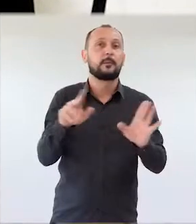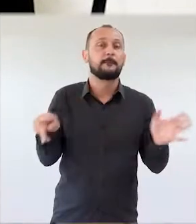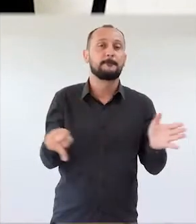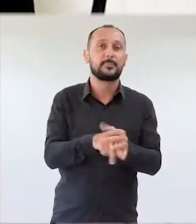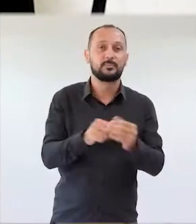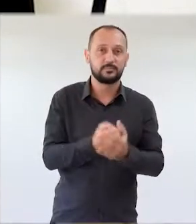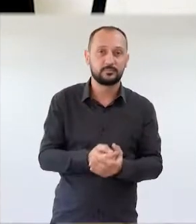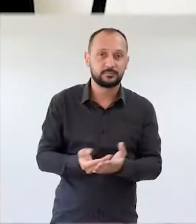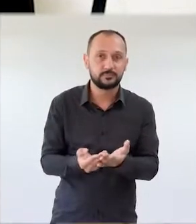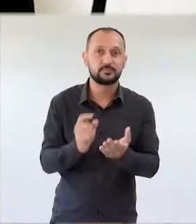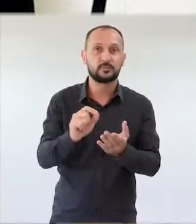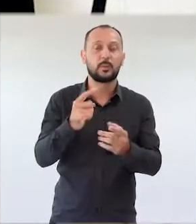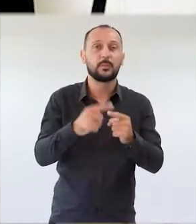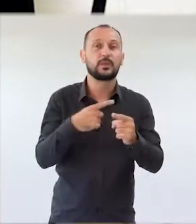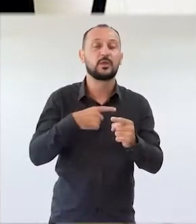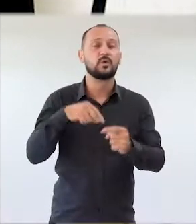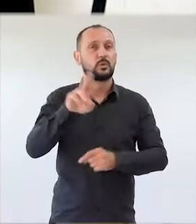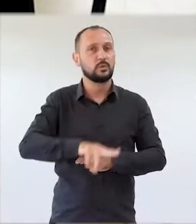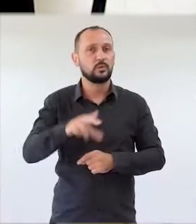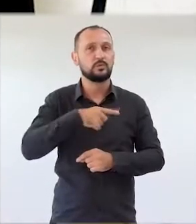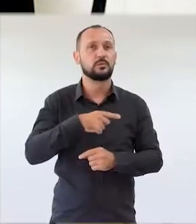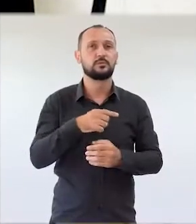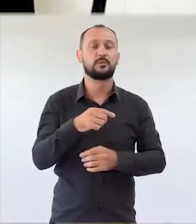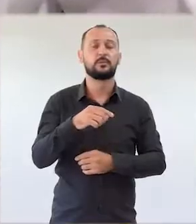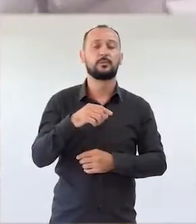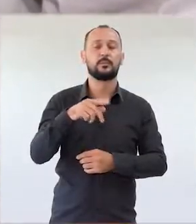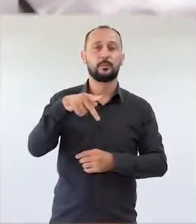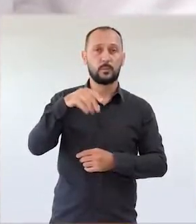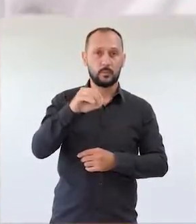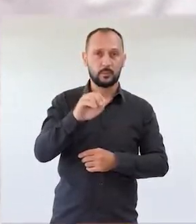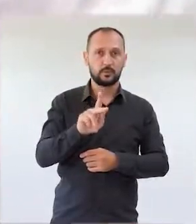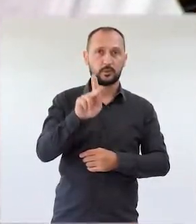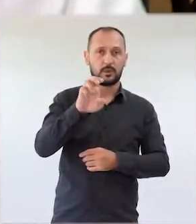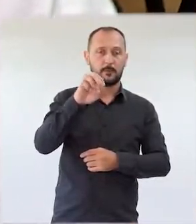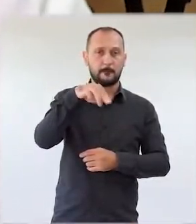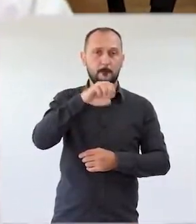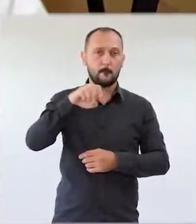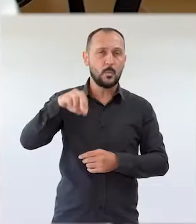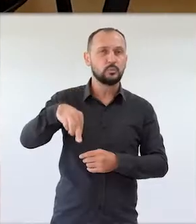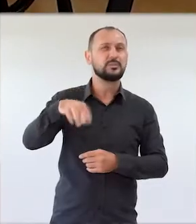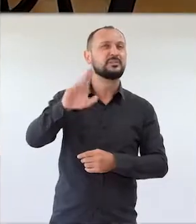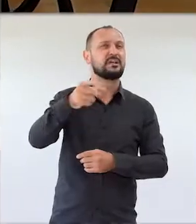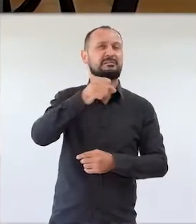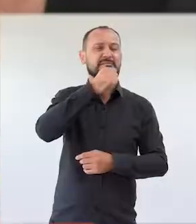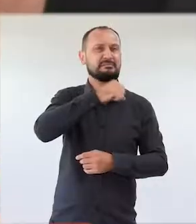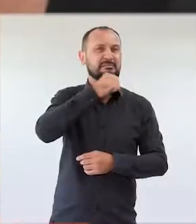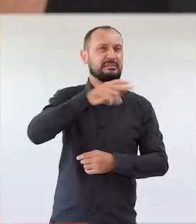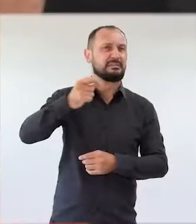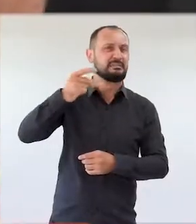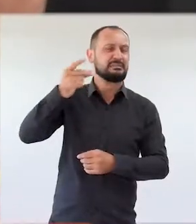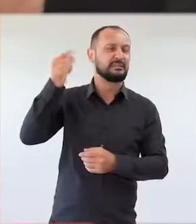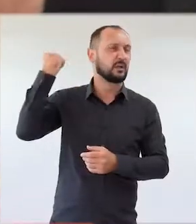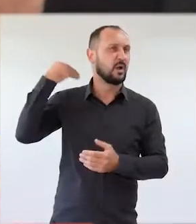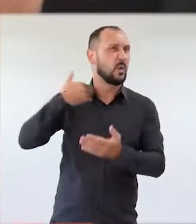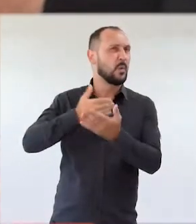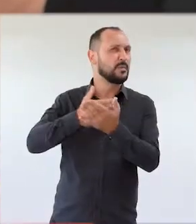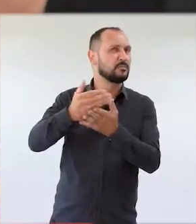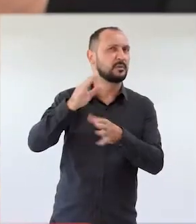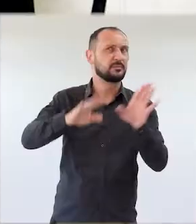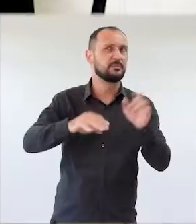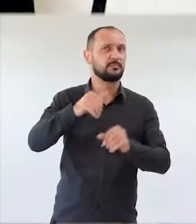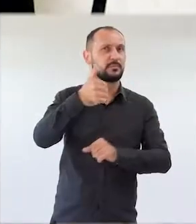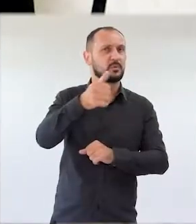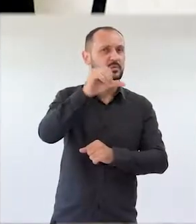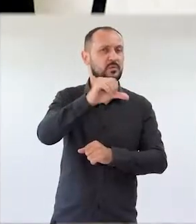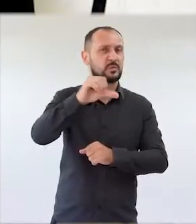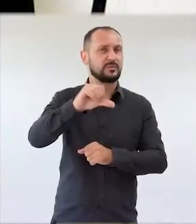especificamente sobre o jogo de cartas, o que eu jogo é o Pokémon TCG. É um jogo já bem antigo, ele começou a ser jogado lá por